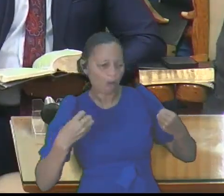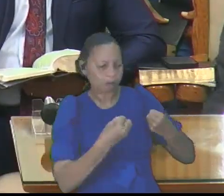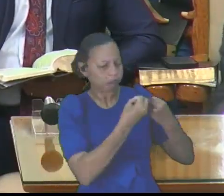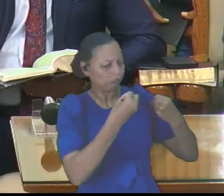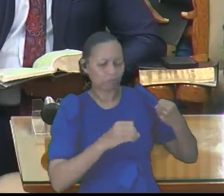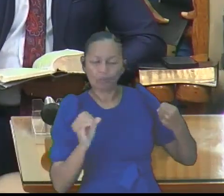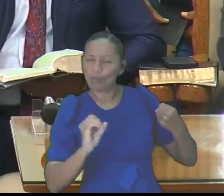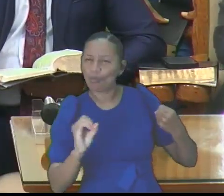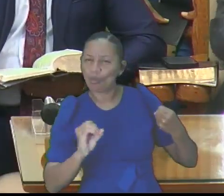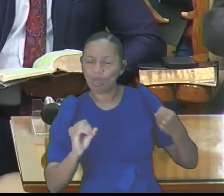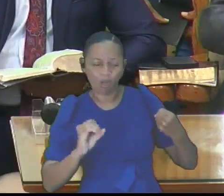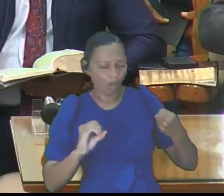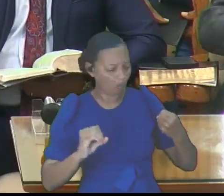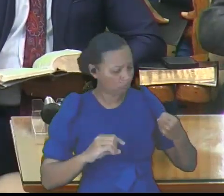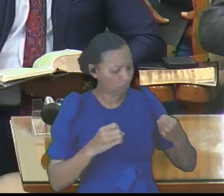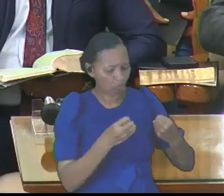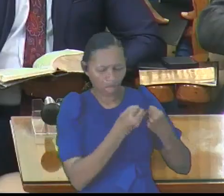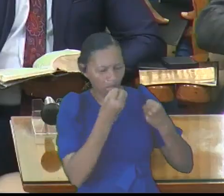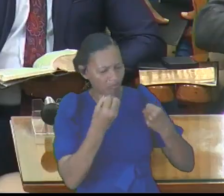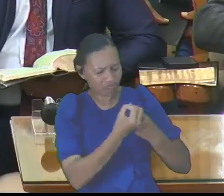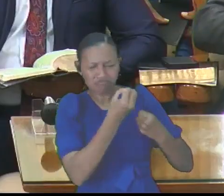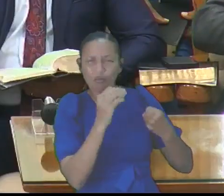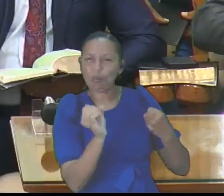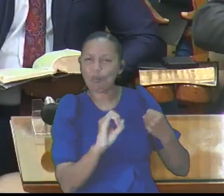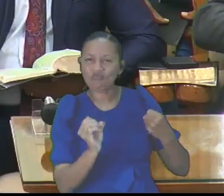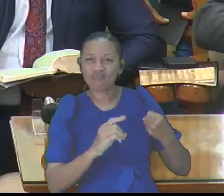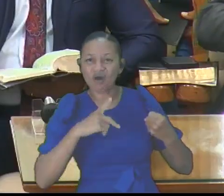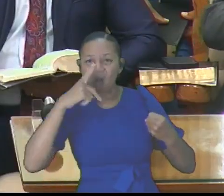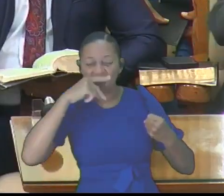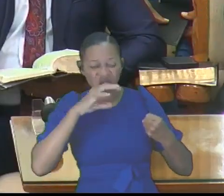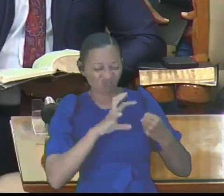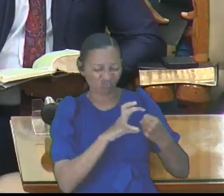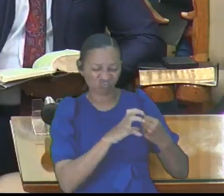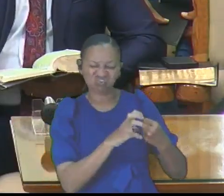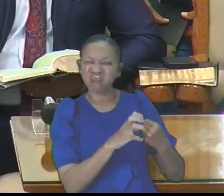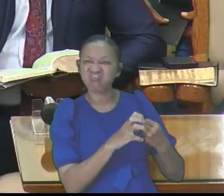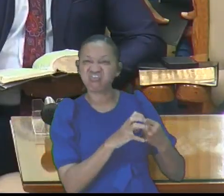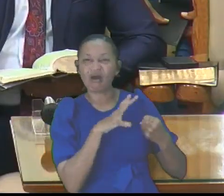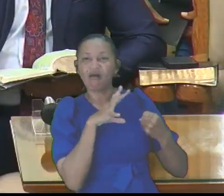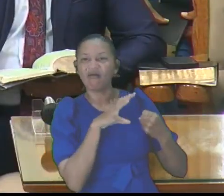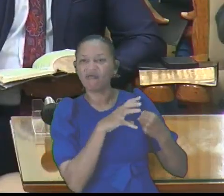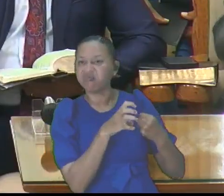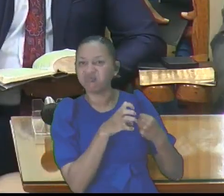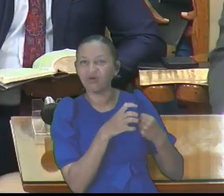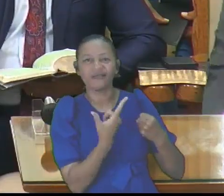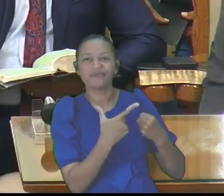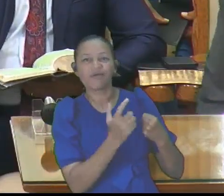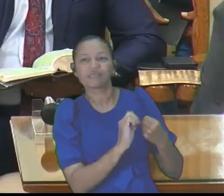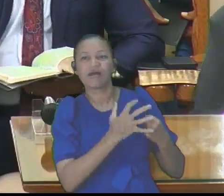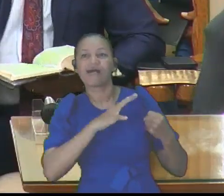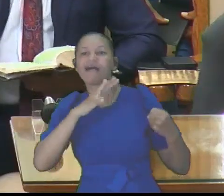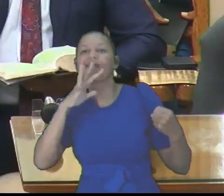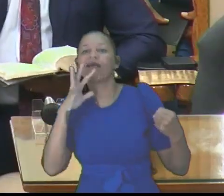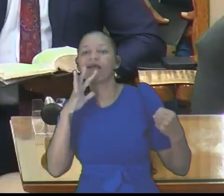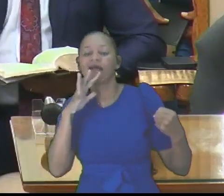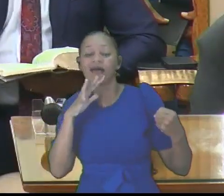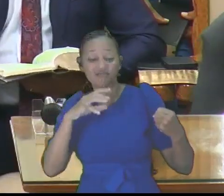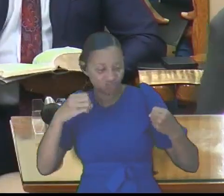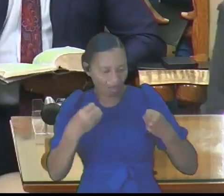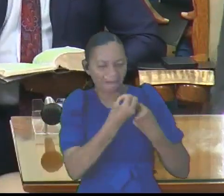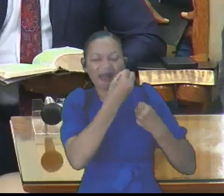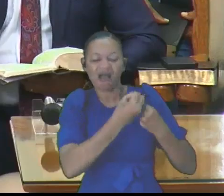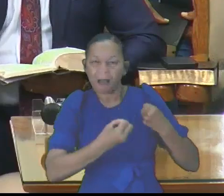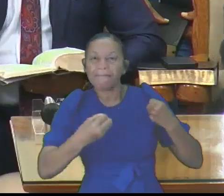teve fricção, nunca conviveu, nunca teve problema, nunca teve dor. O que é que vai acontecer com aquela pedra isolada? Ela nunca vai ser o